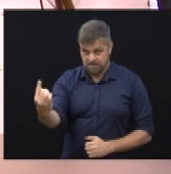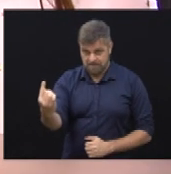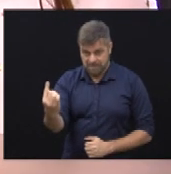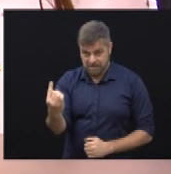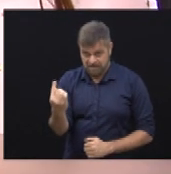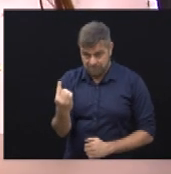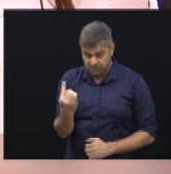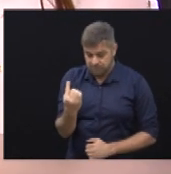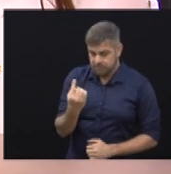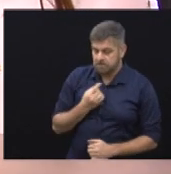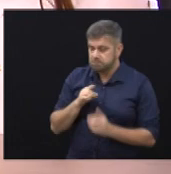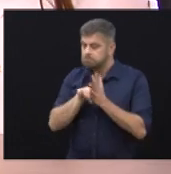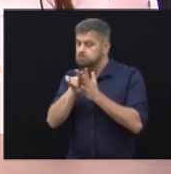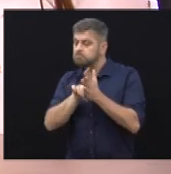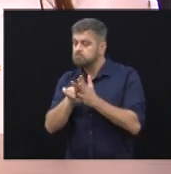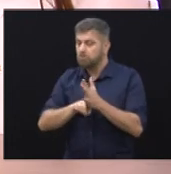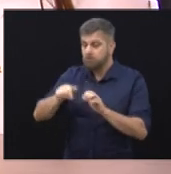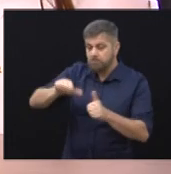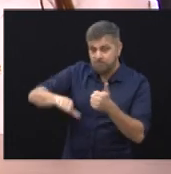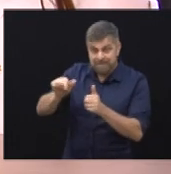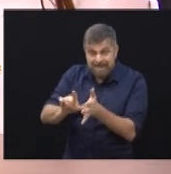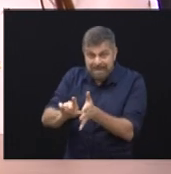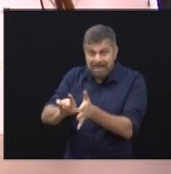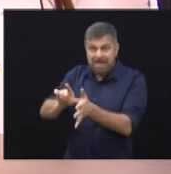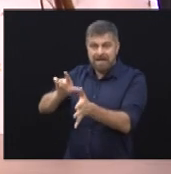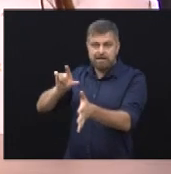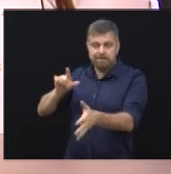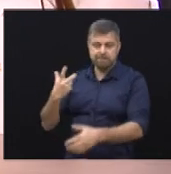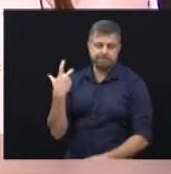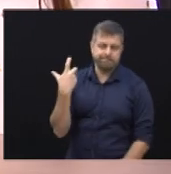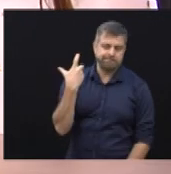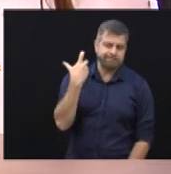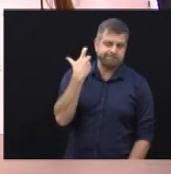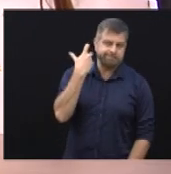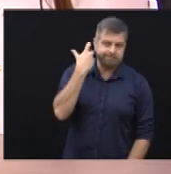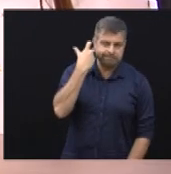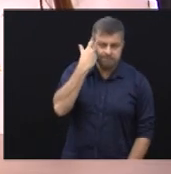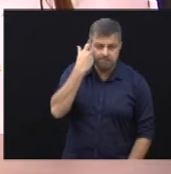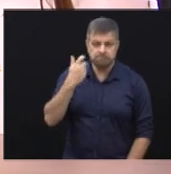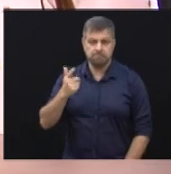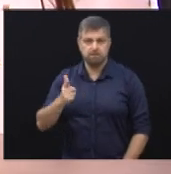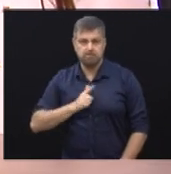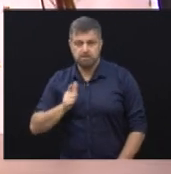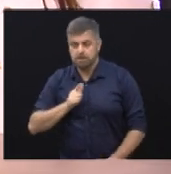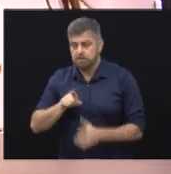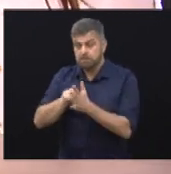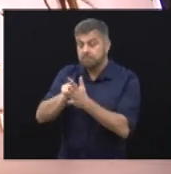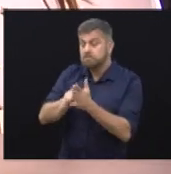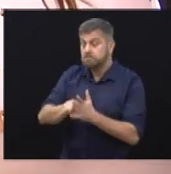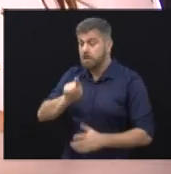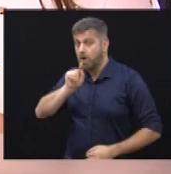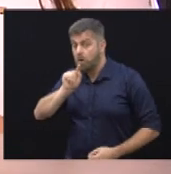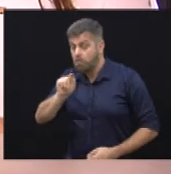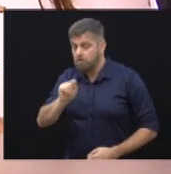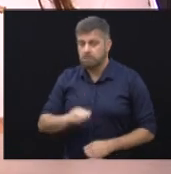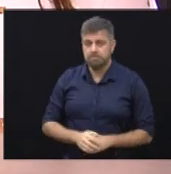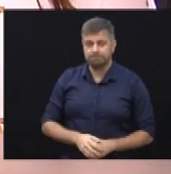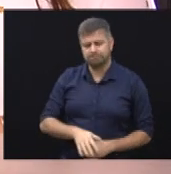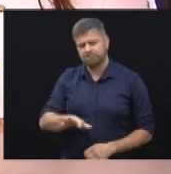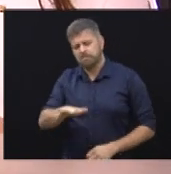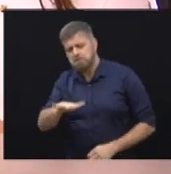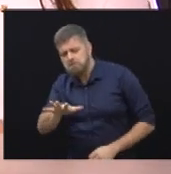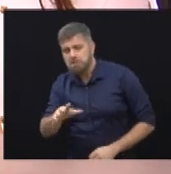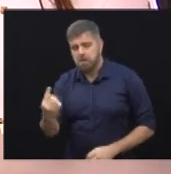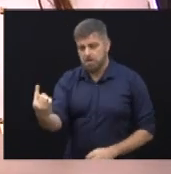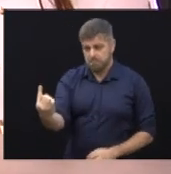Todo paciente que passa por uma clínica de estética, antes de ser feito um tratamento, a gente tem que ver o seguinte: